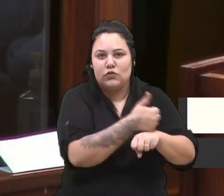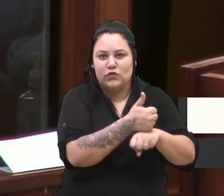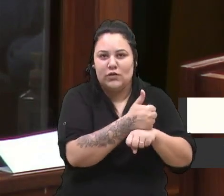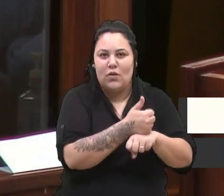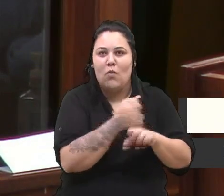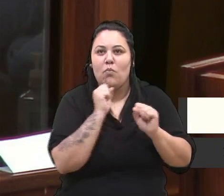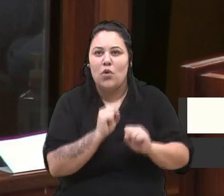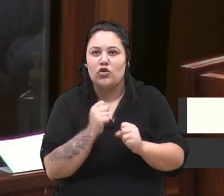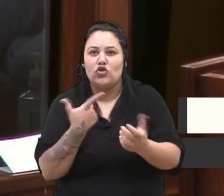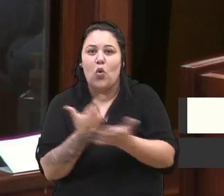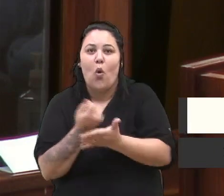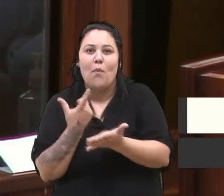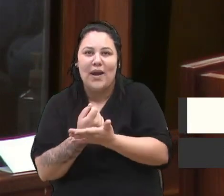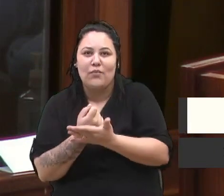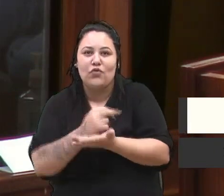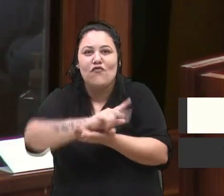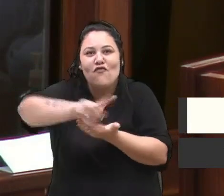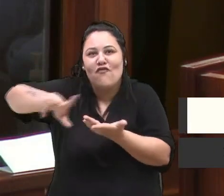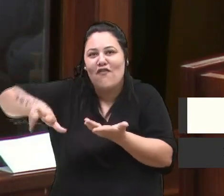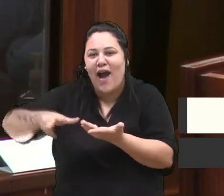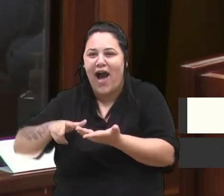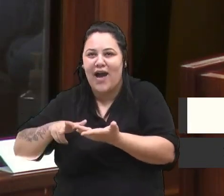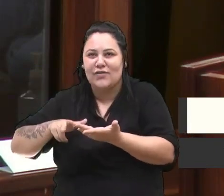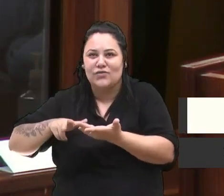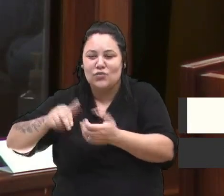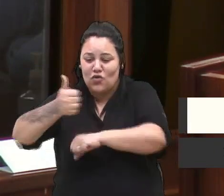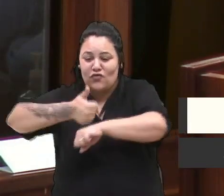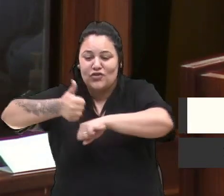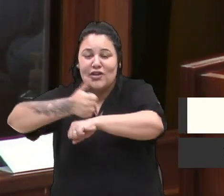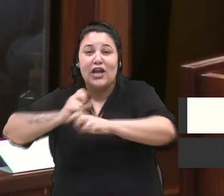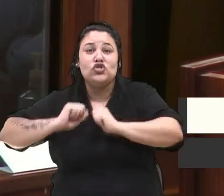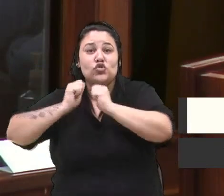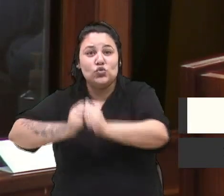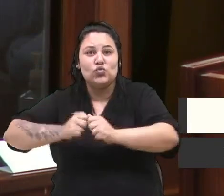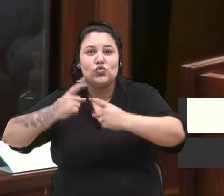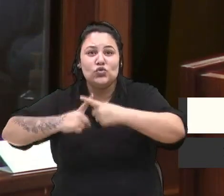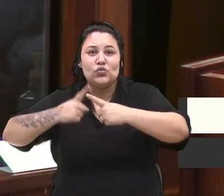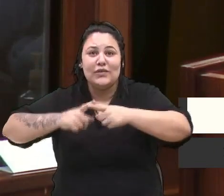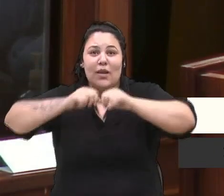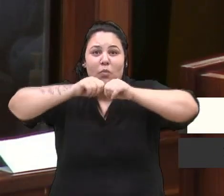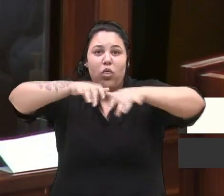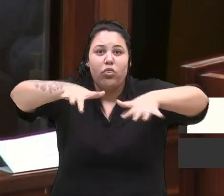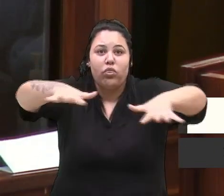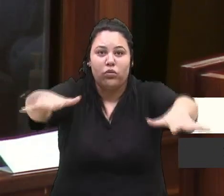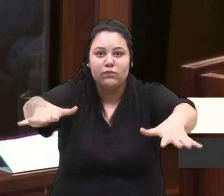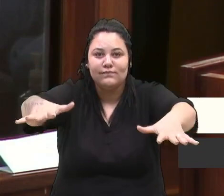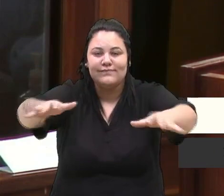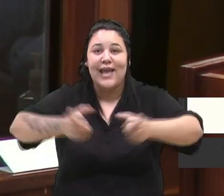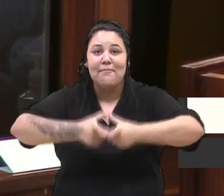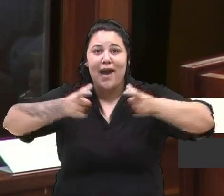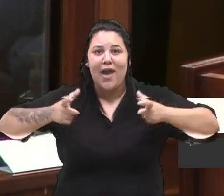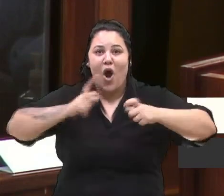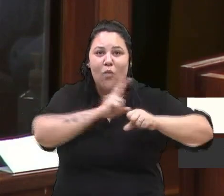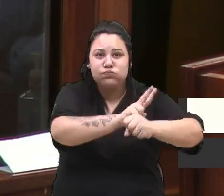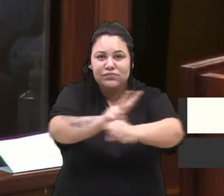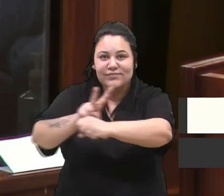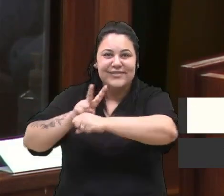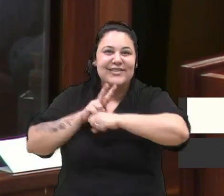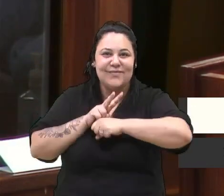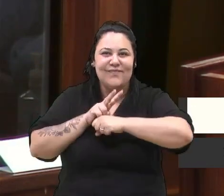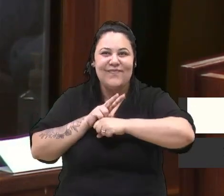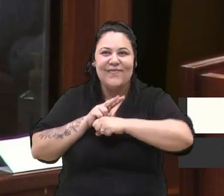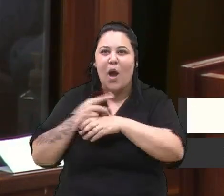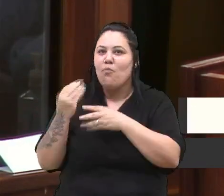vai proteger não só a área de um agricultor, mas as dos agricultores que estão nas proximidades. Então ele se torna muito